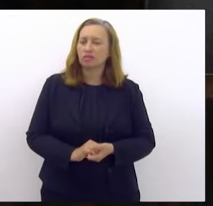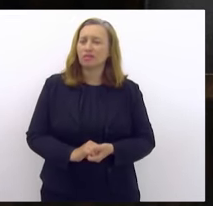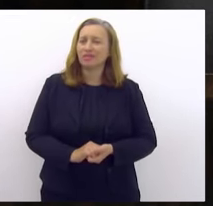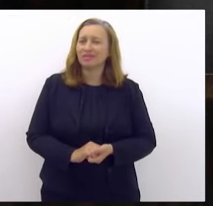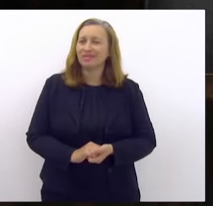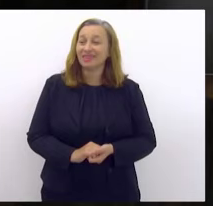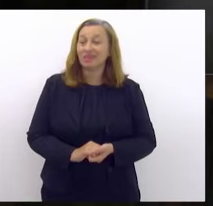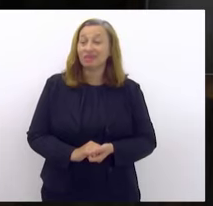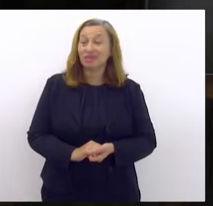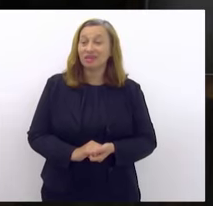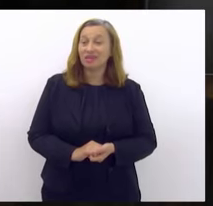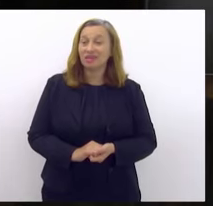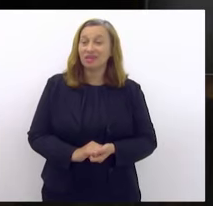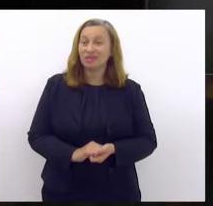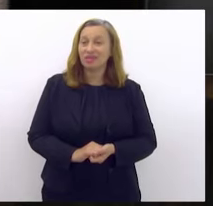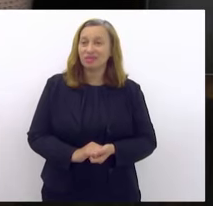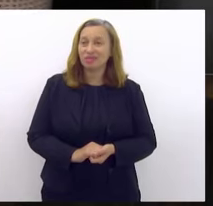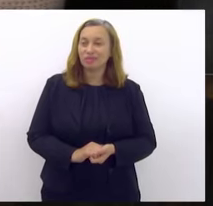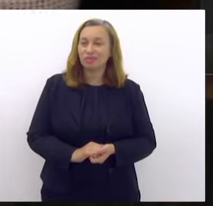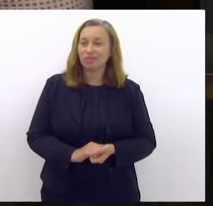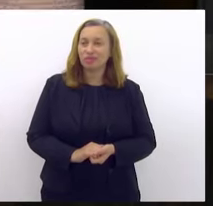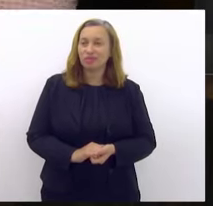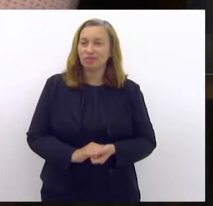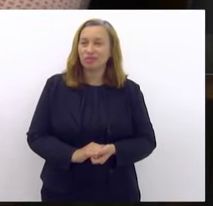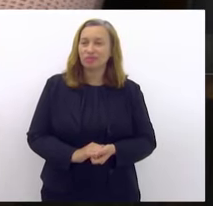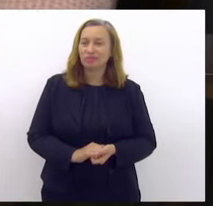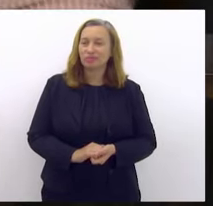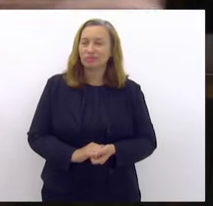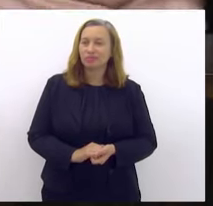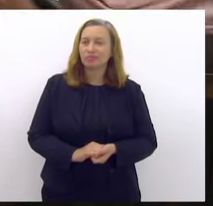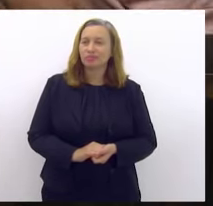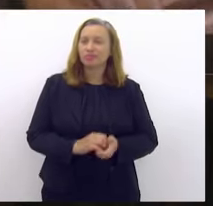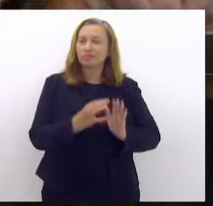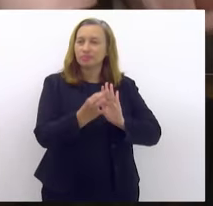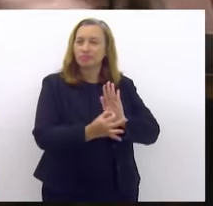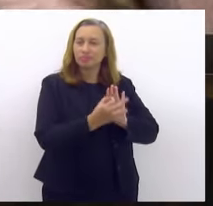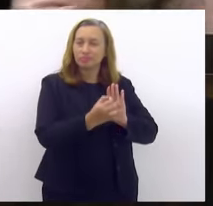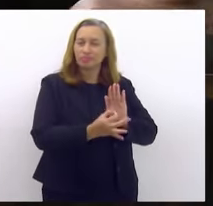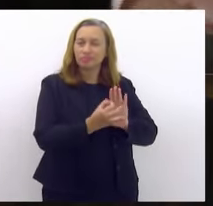Proposições Externas, para emitir pareceres,